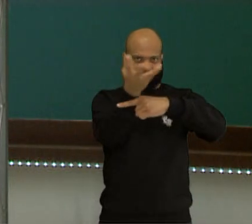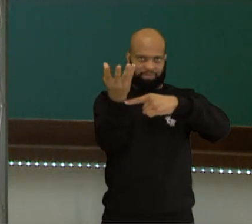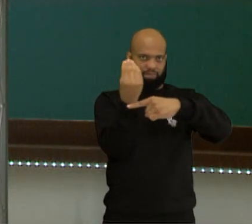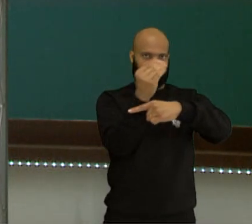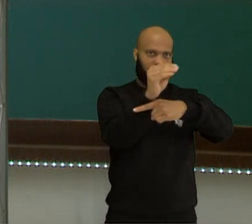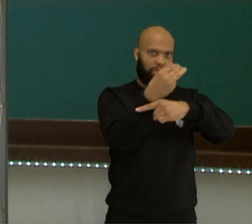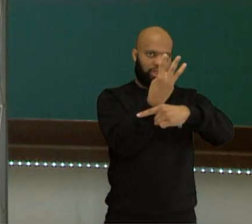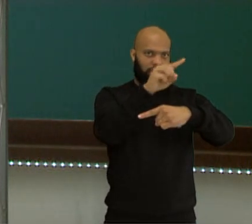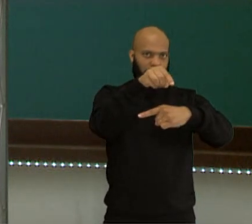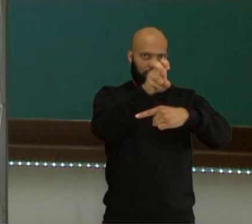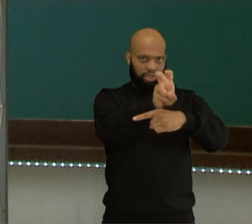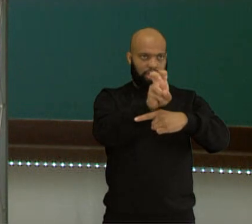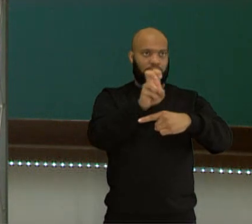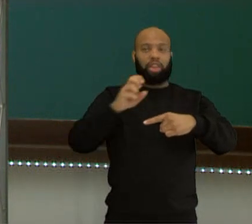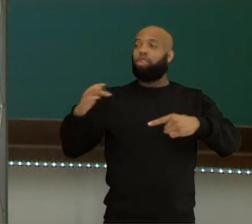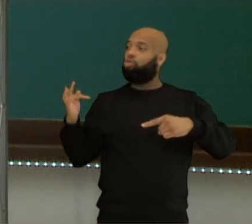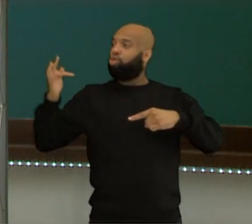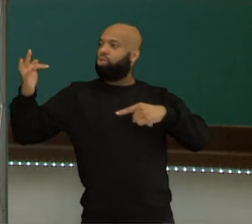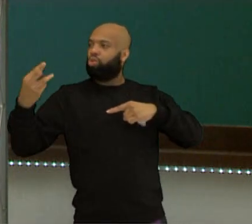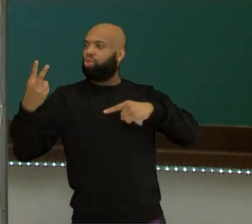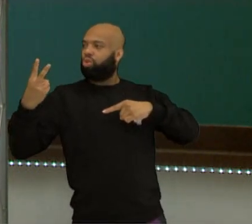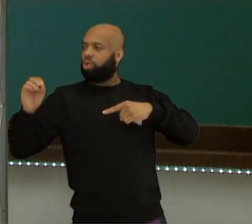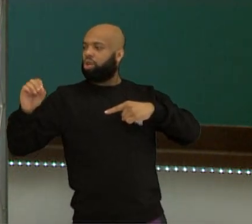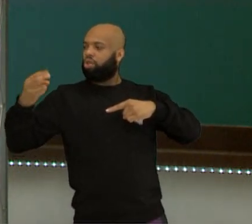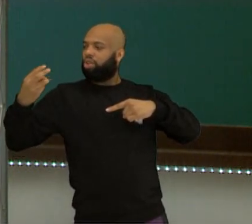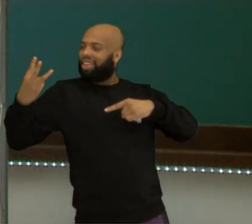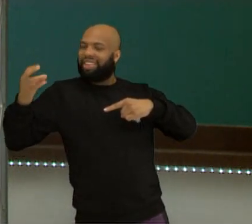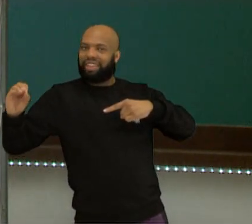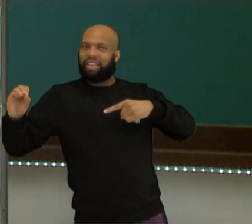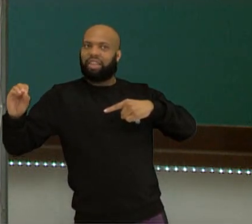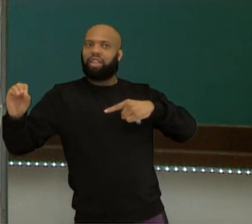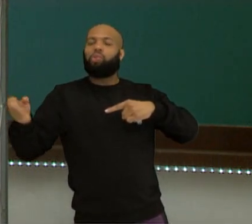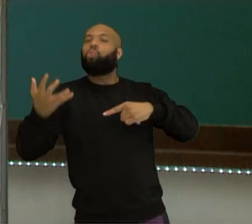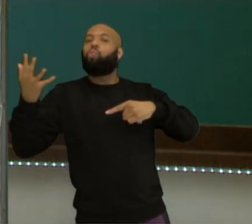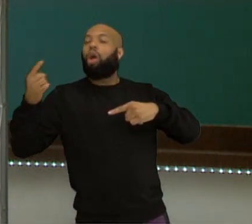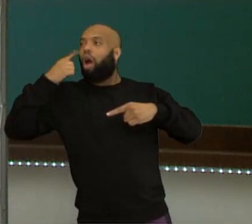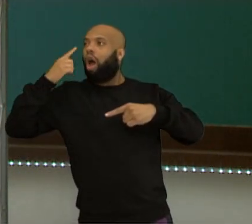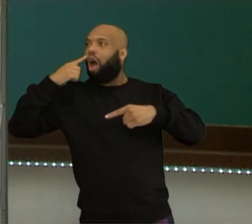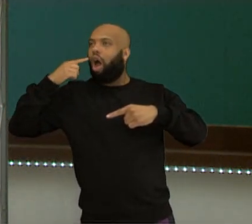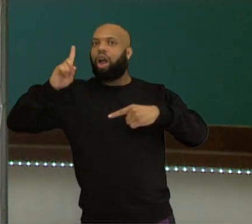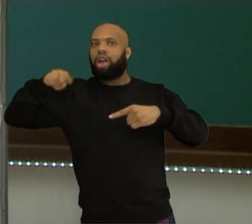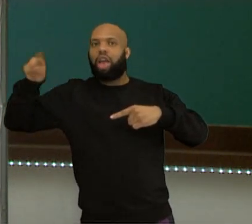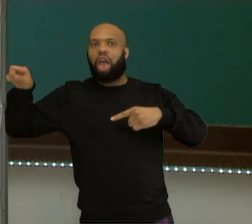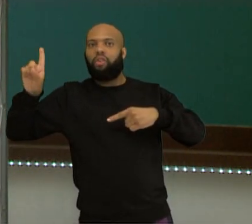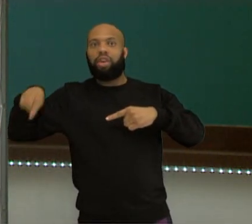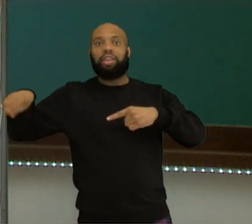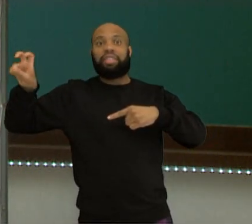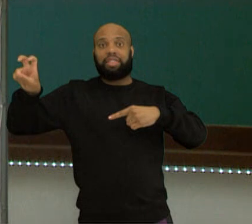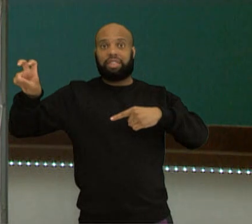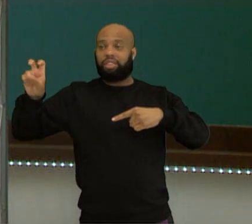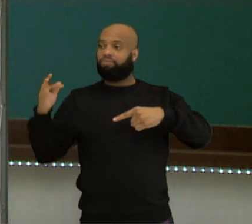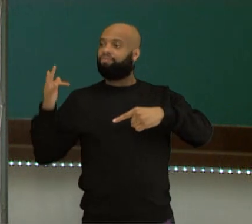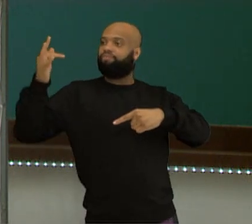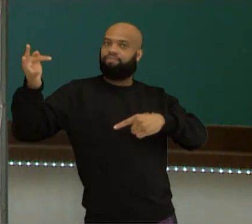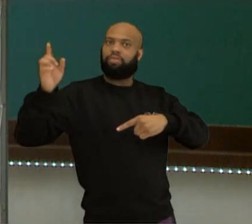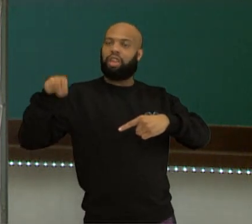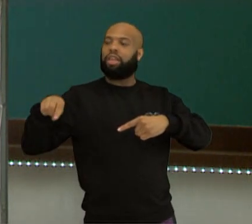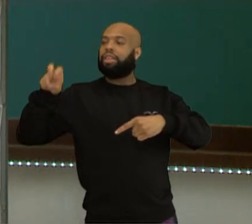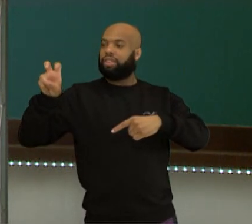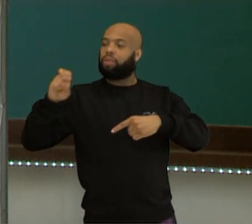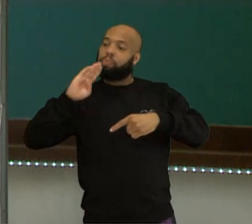a previsão lá para 2030? Olhando lá no gráfico, é 5. A previsão é que seja